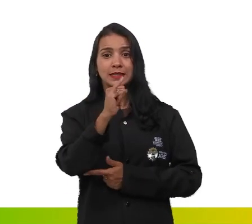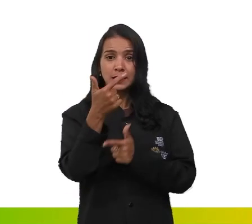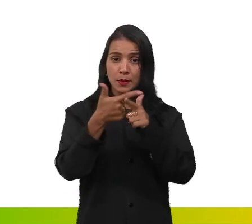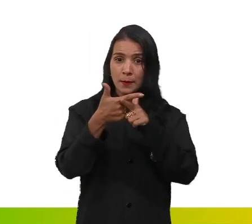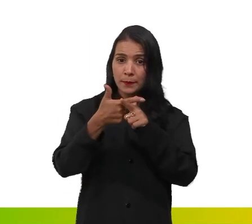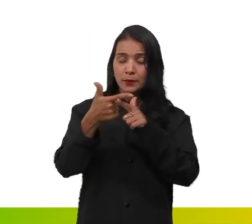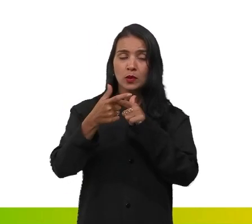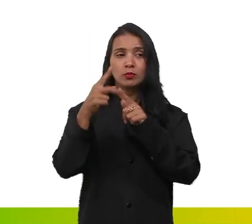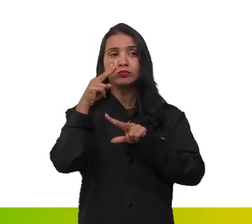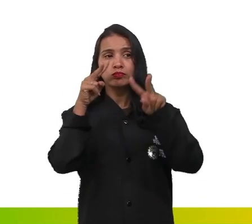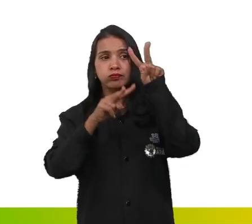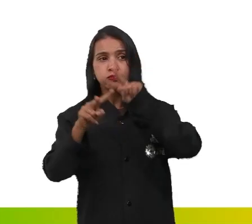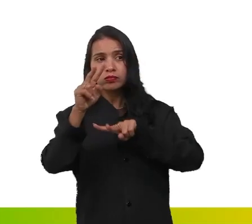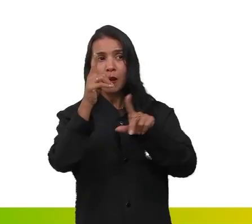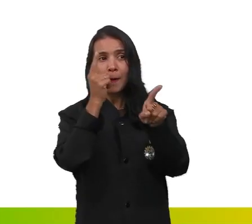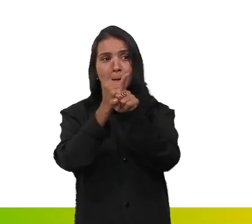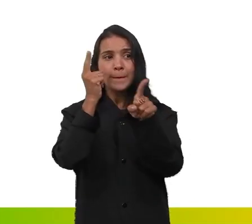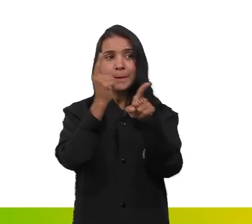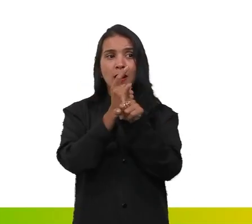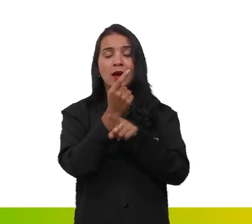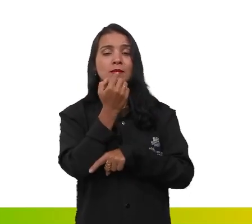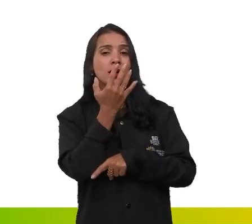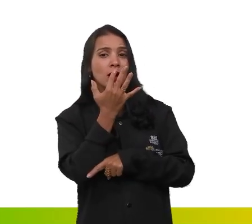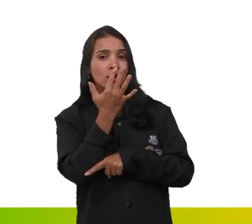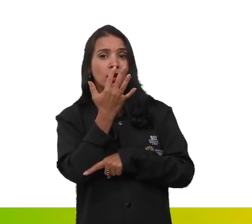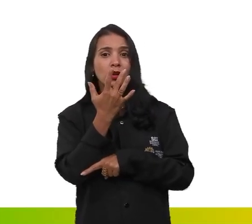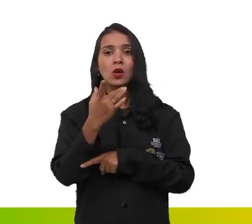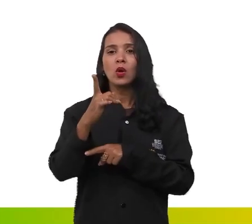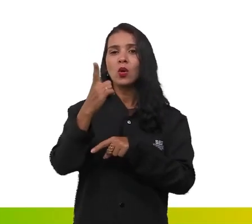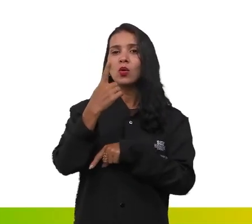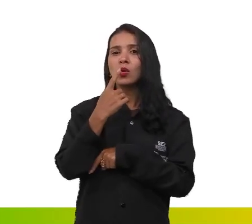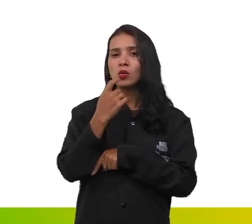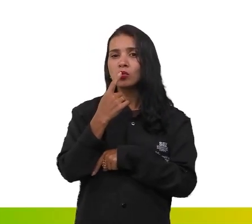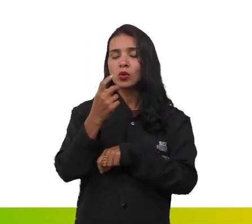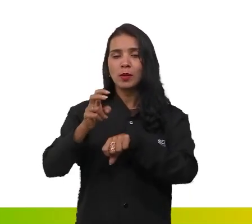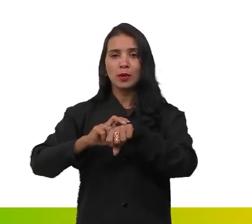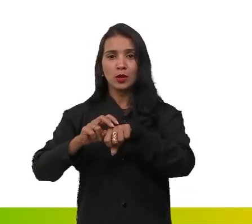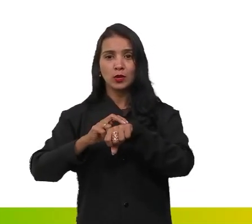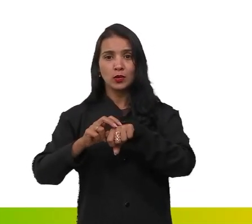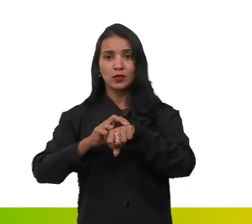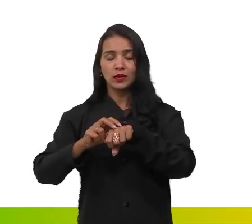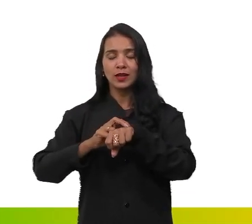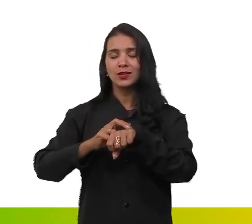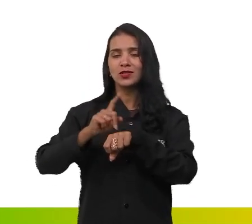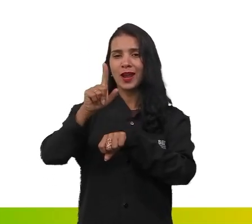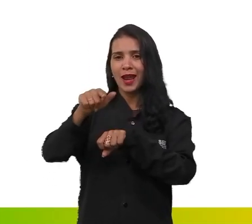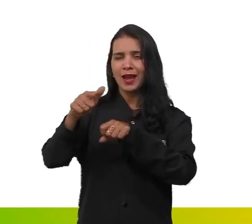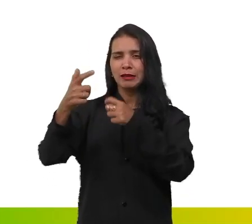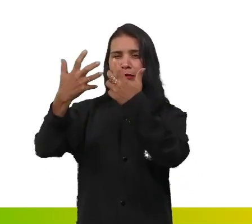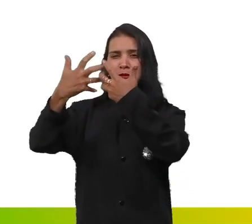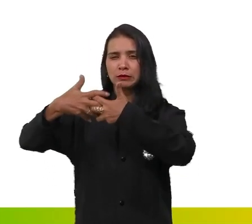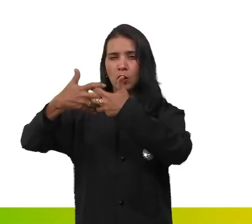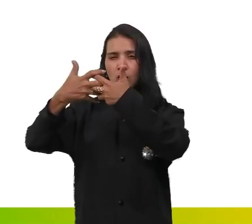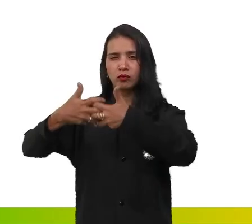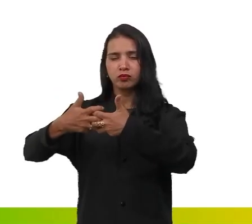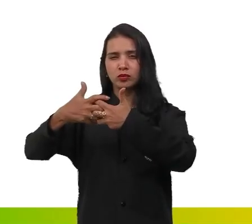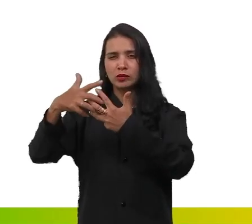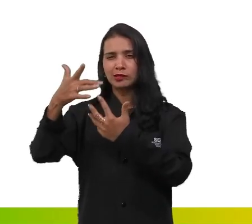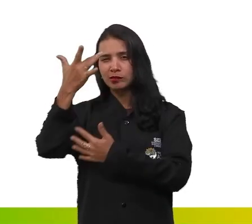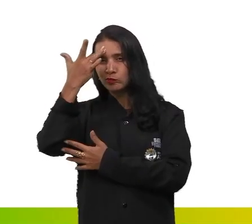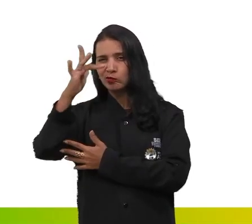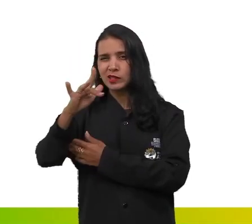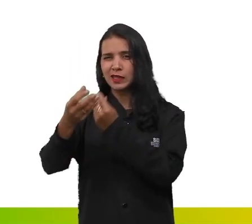na identificação de cores, o verde e o vermelho, eles são mais frequentes em pessoas. Problemas